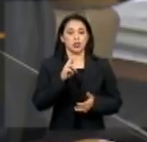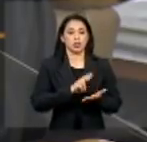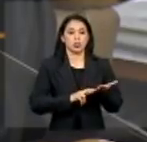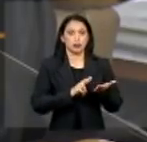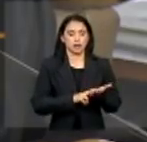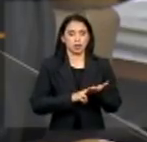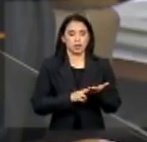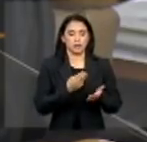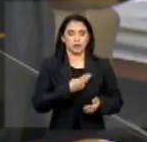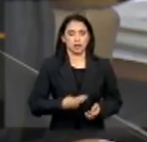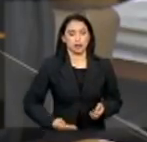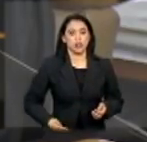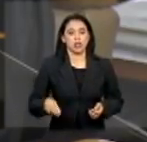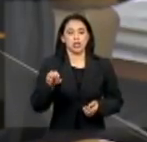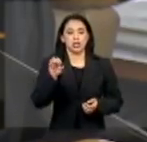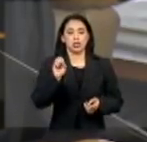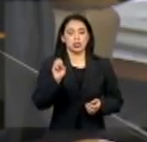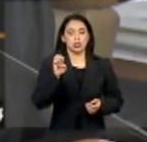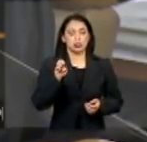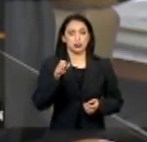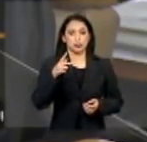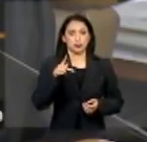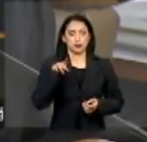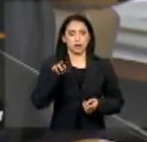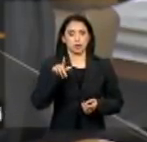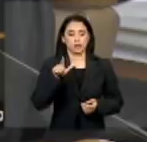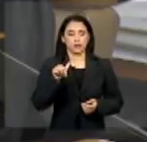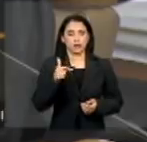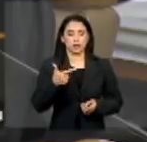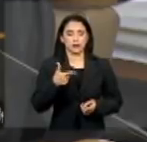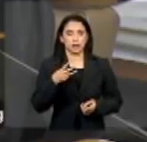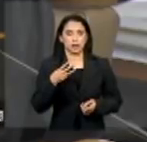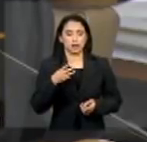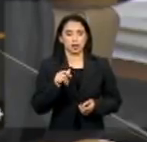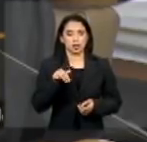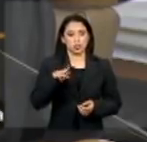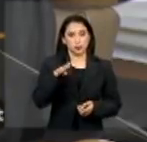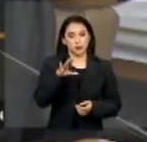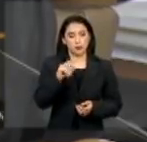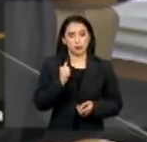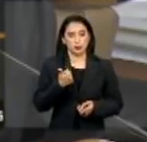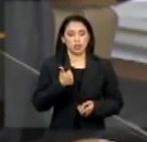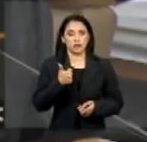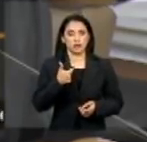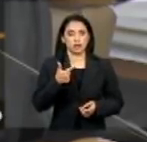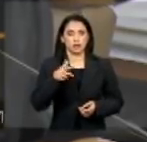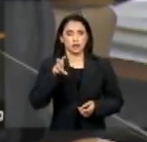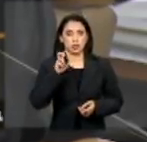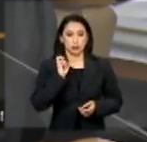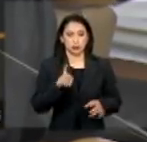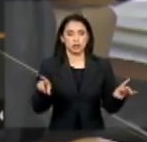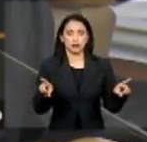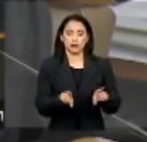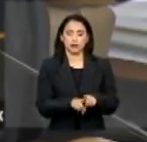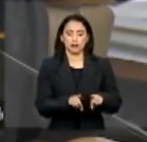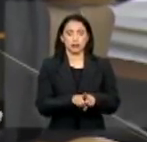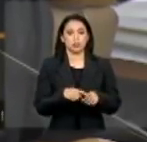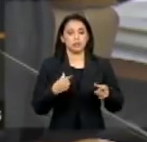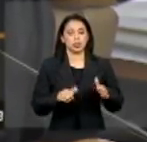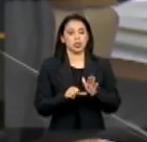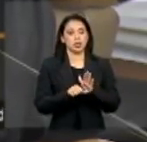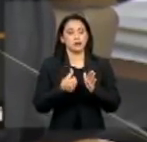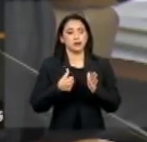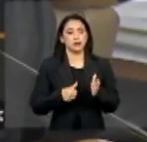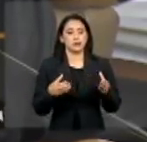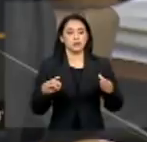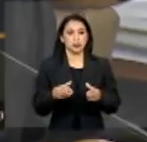perante a primeira turma julgado em 23 de março de 2005 e também perante a primeira turma também